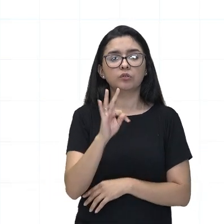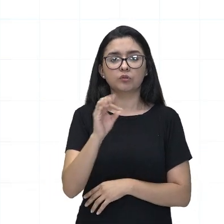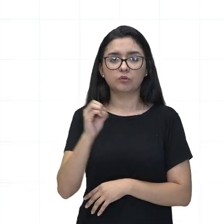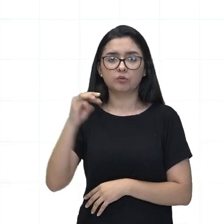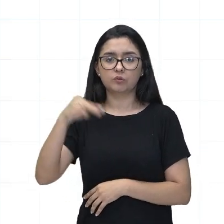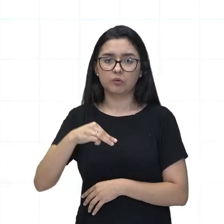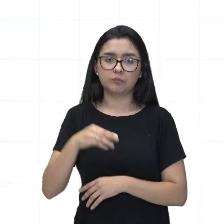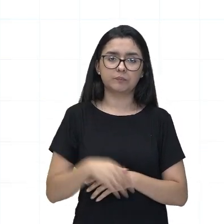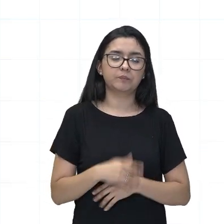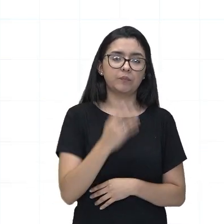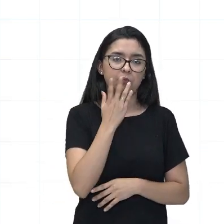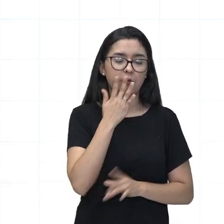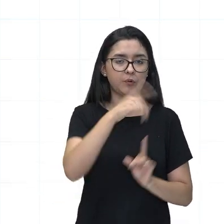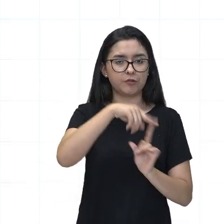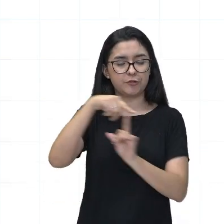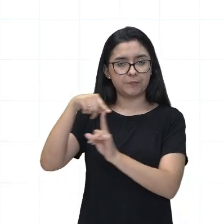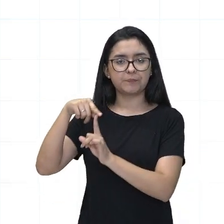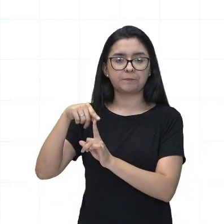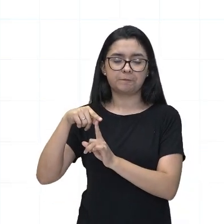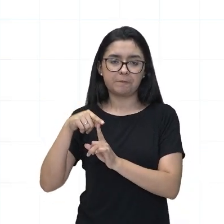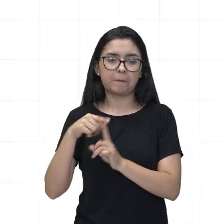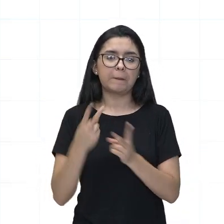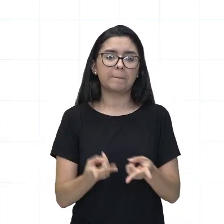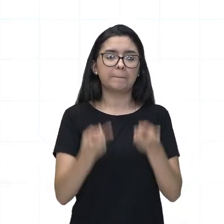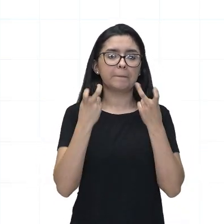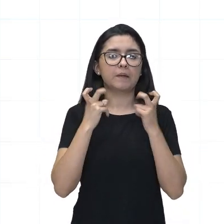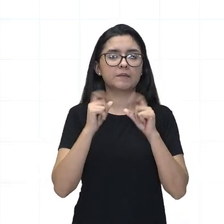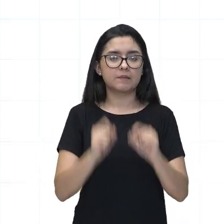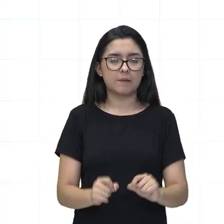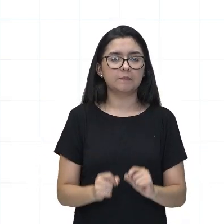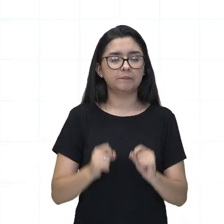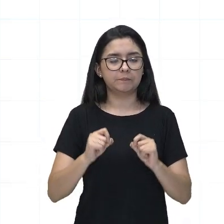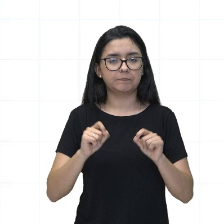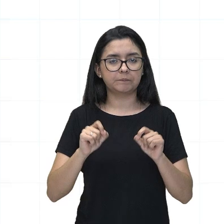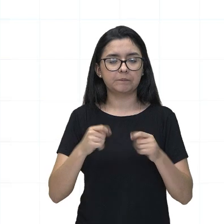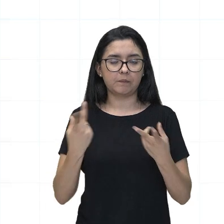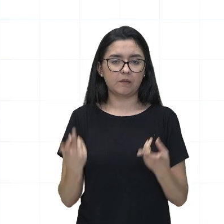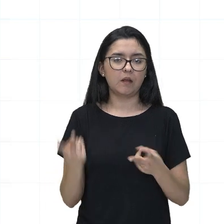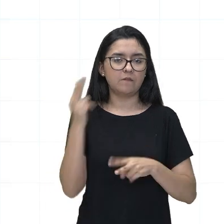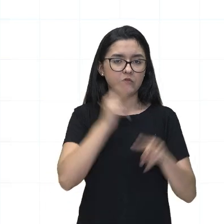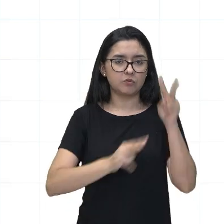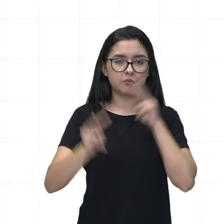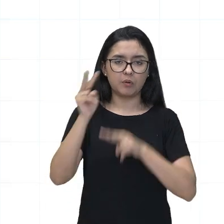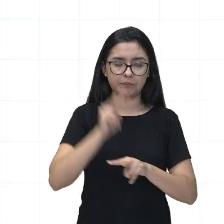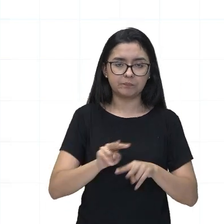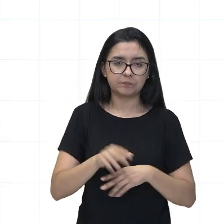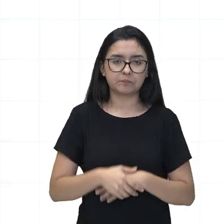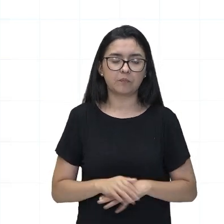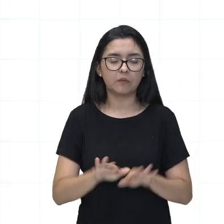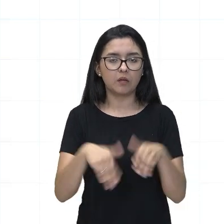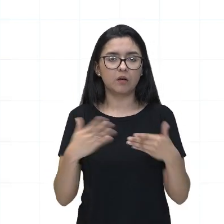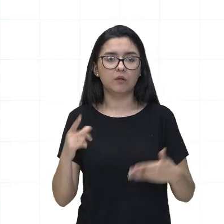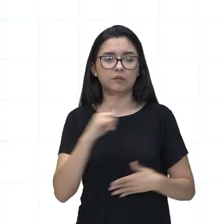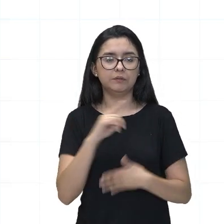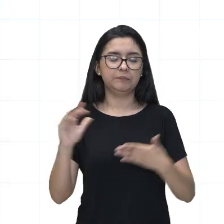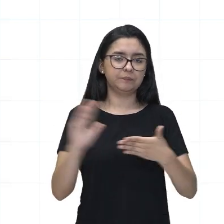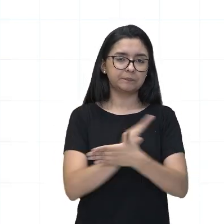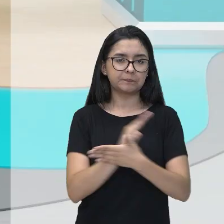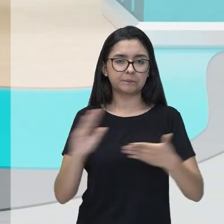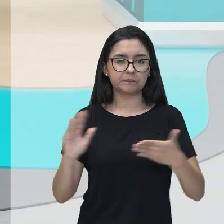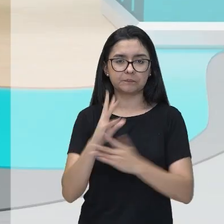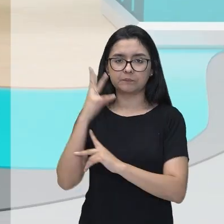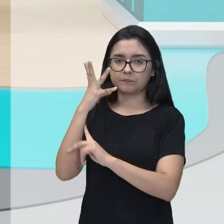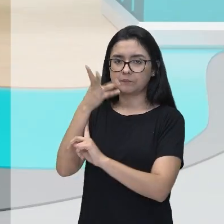permitem a informação visual no ambiente. Então, tem artista que ele